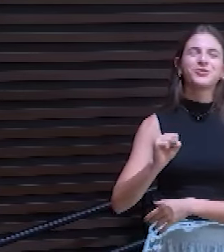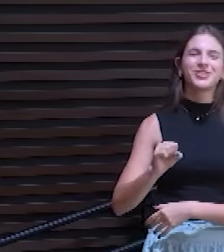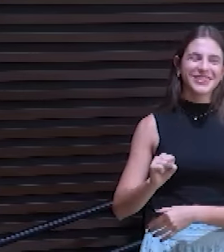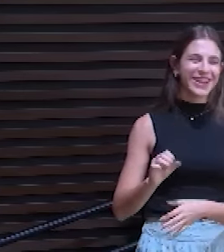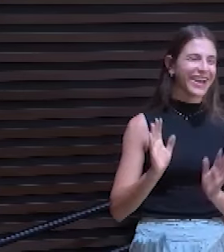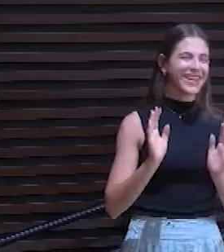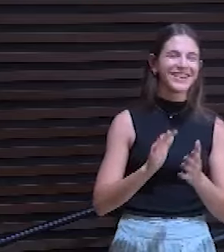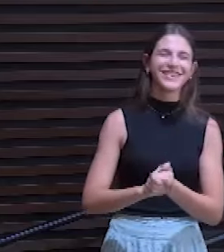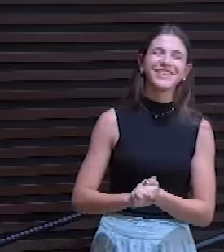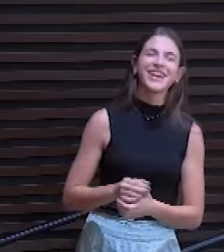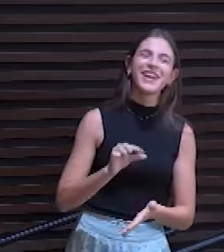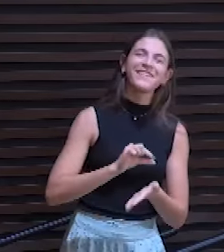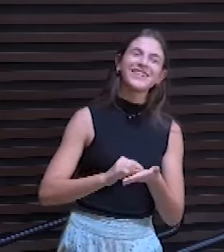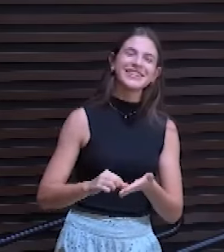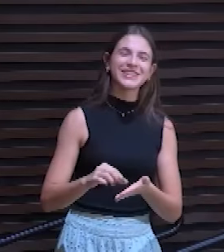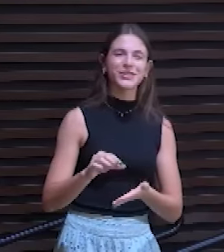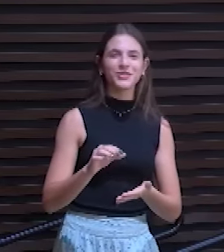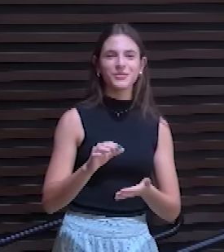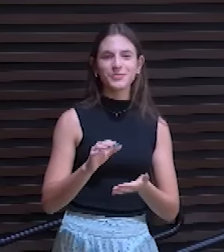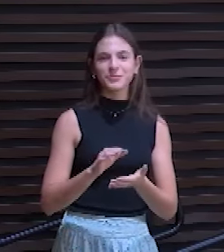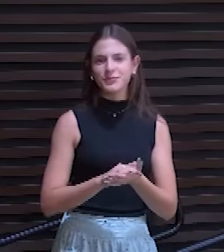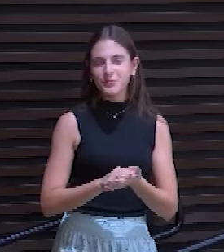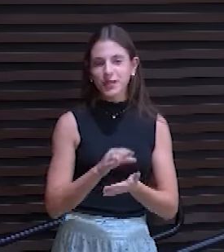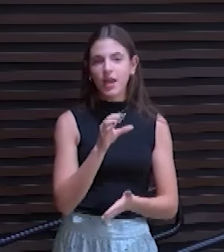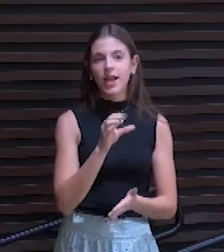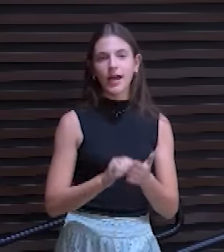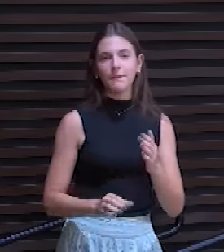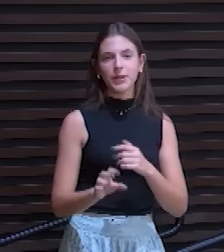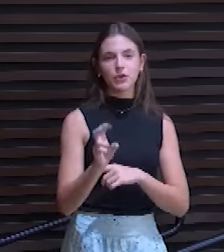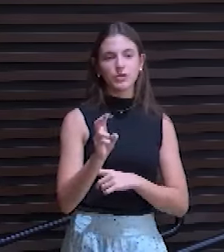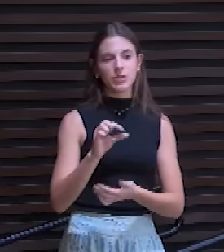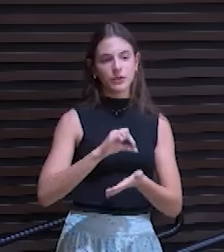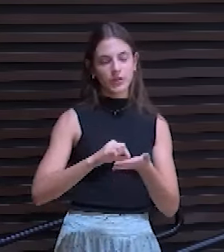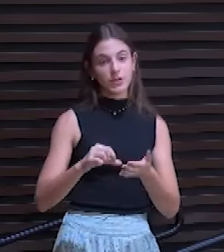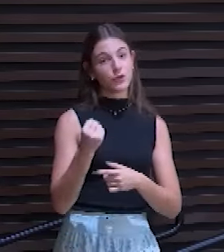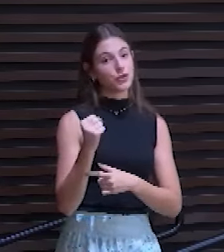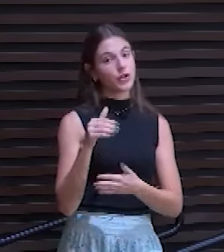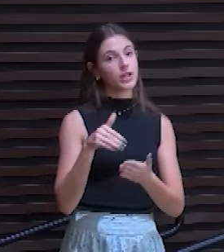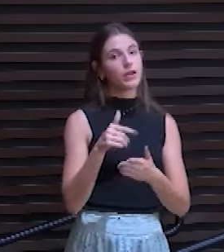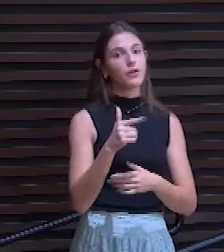Graças a Deus que Cristo veio para fazer essa obra por nós e em nós.